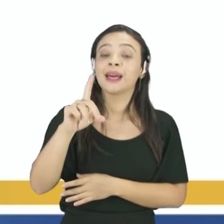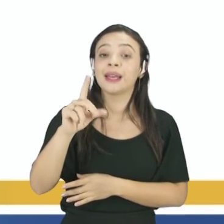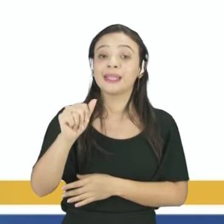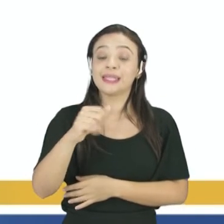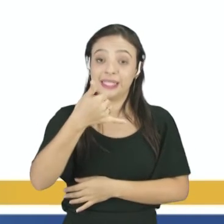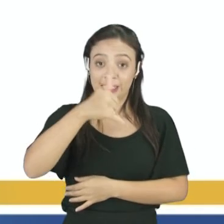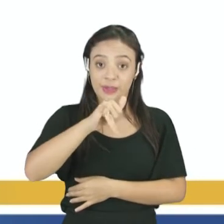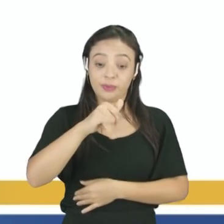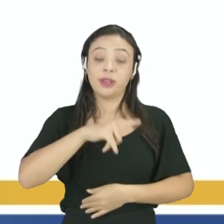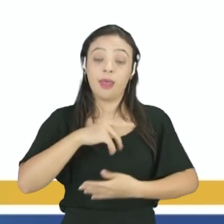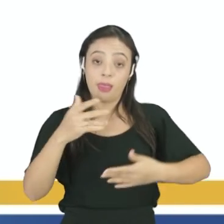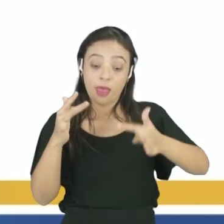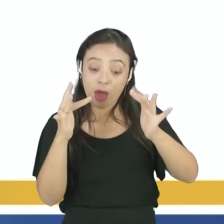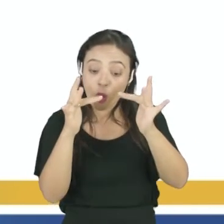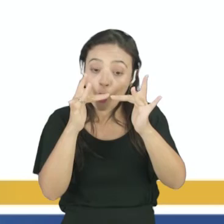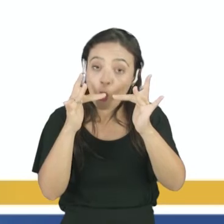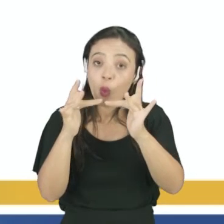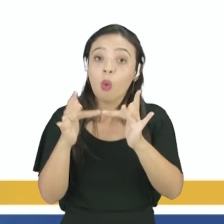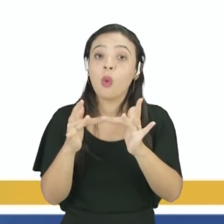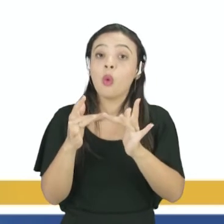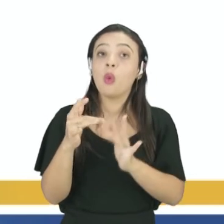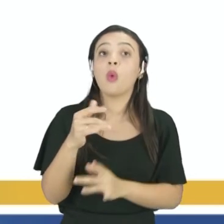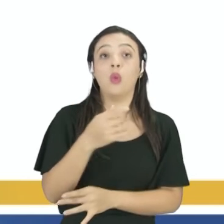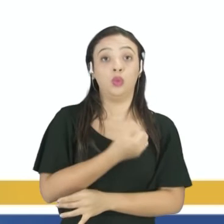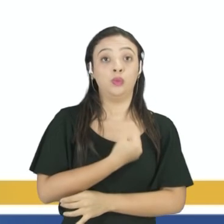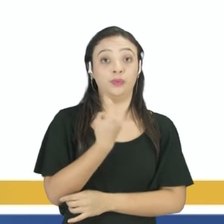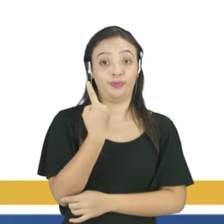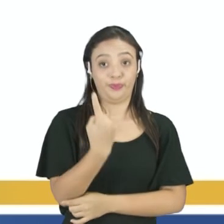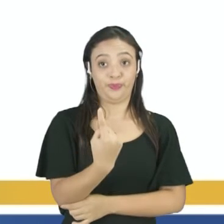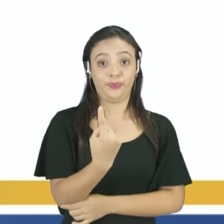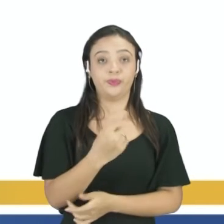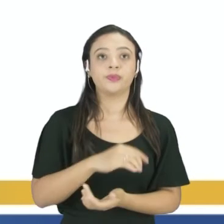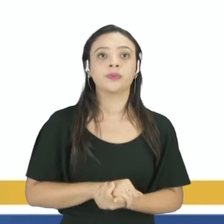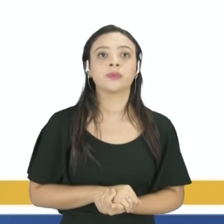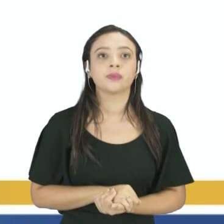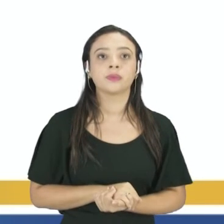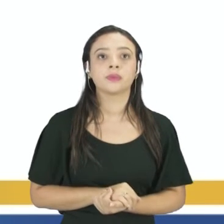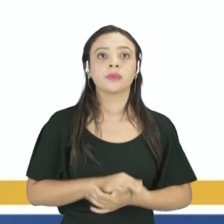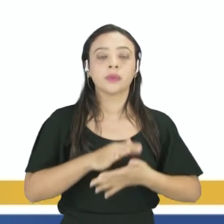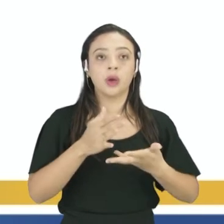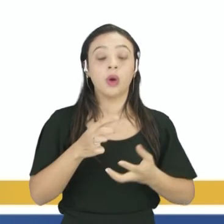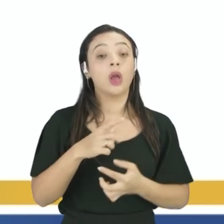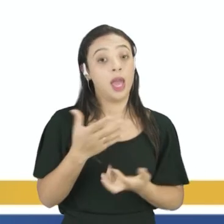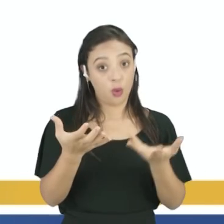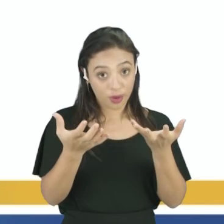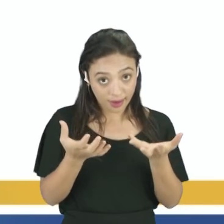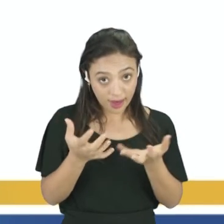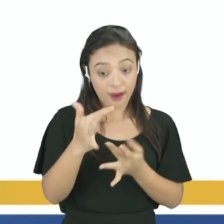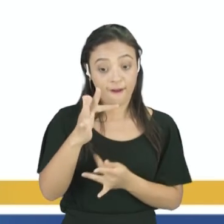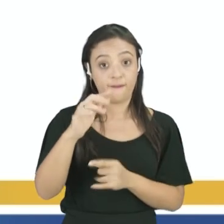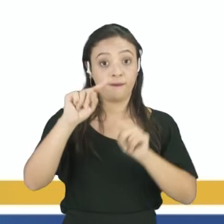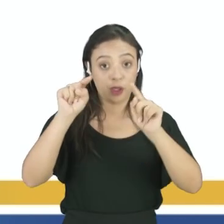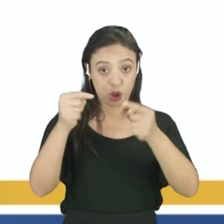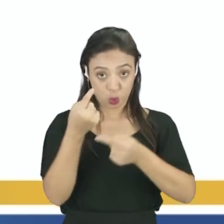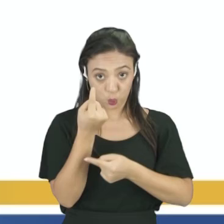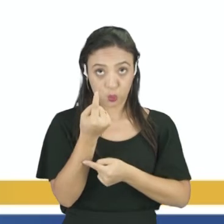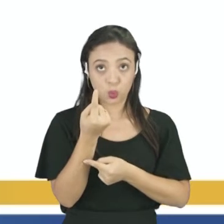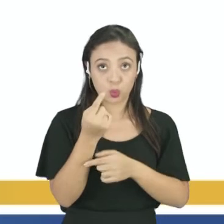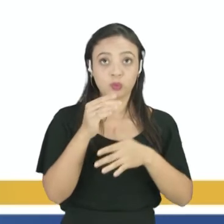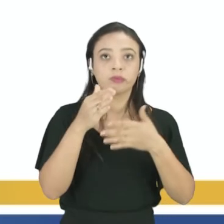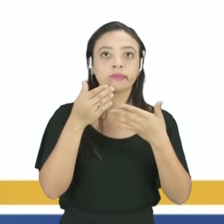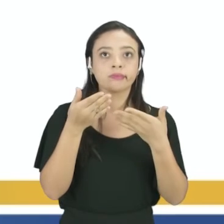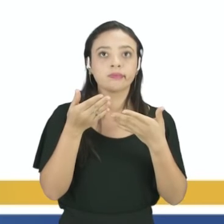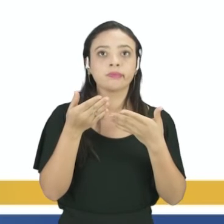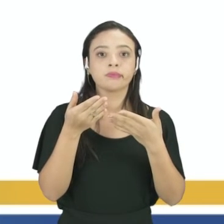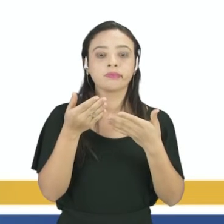1. Então, ó, vamos lá. Aqui eu vou fazer o seguinte, eu vou aqui, ó, eu quero f de 1, né? Bom, o 1,